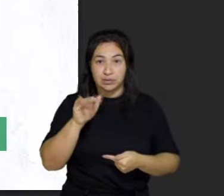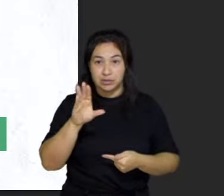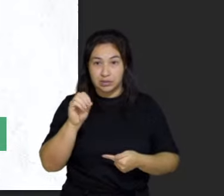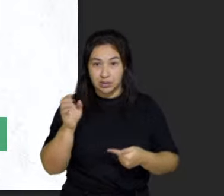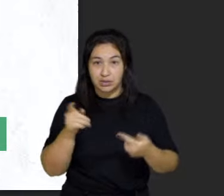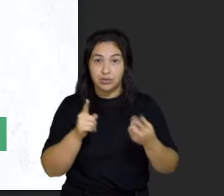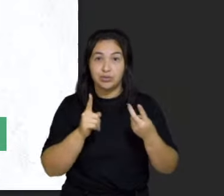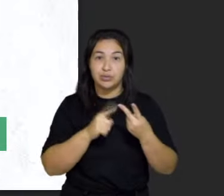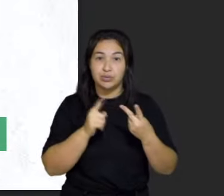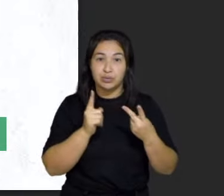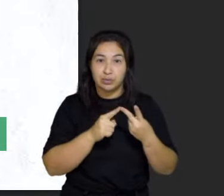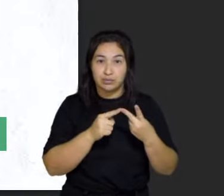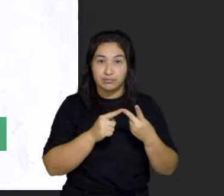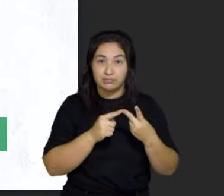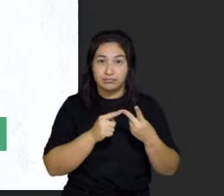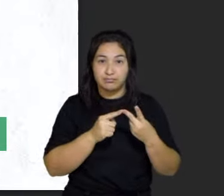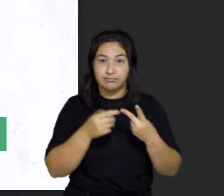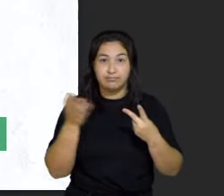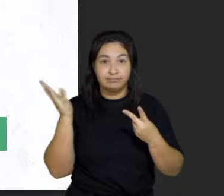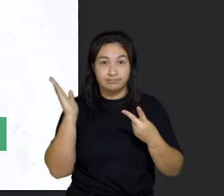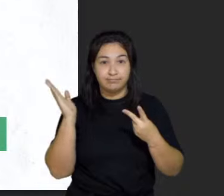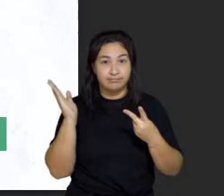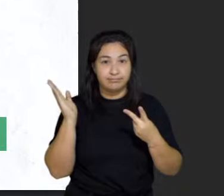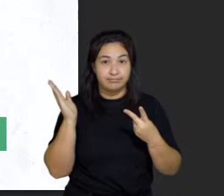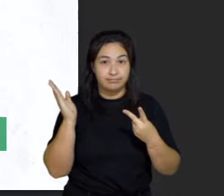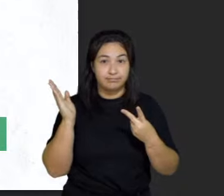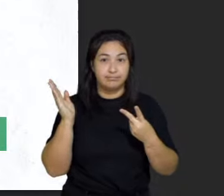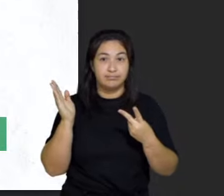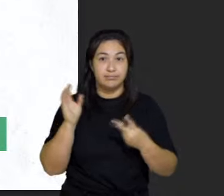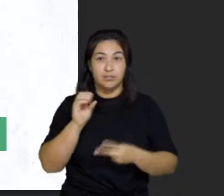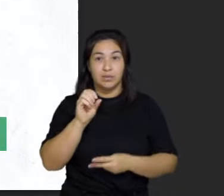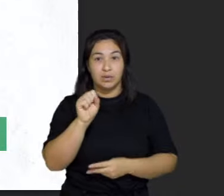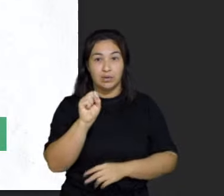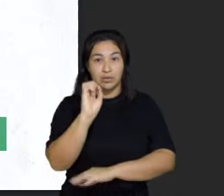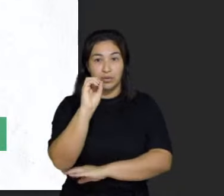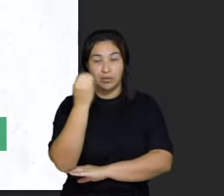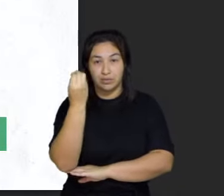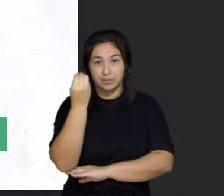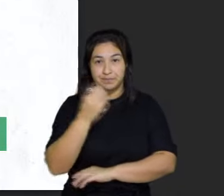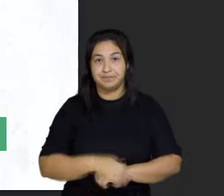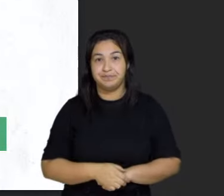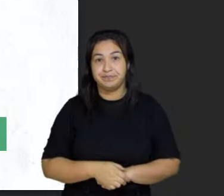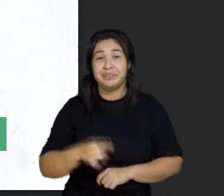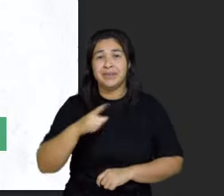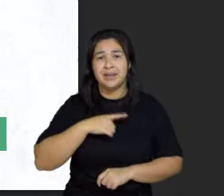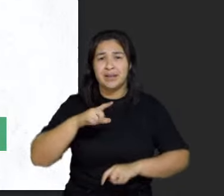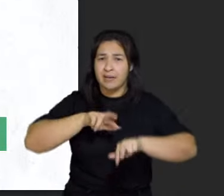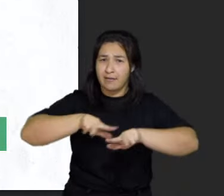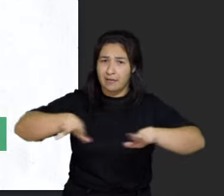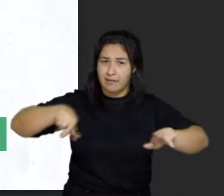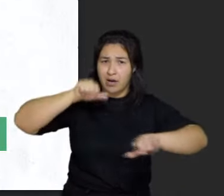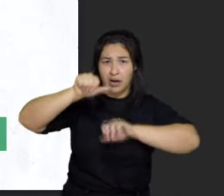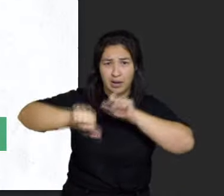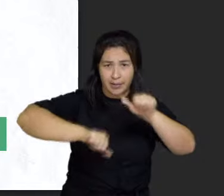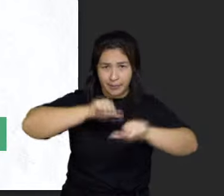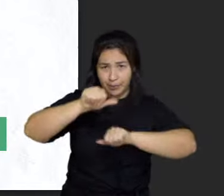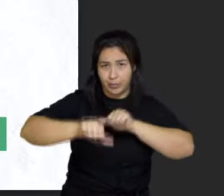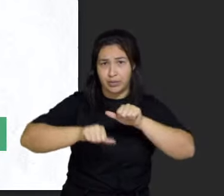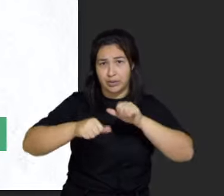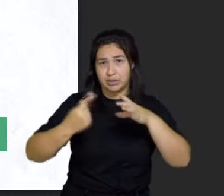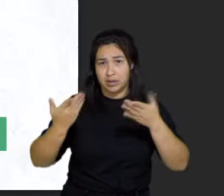Como eu citei no início da fala, desde as últimas mudanças nas constituições das comissões aqui